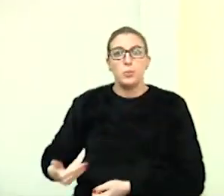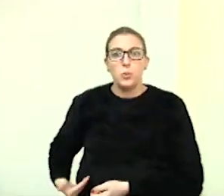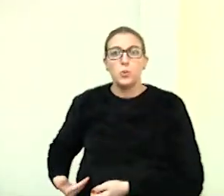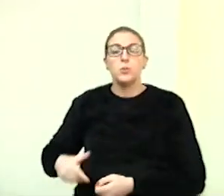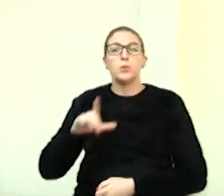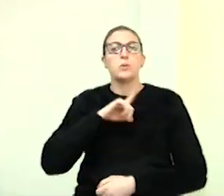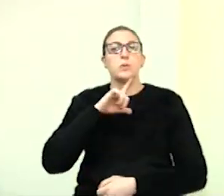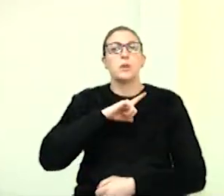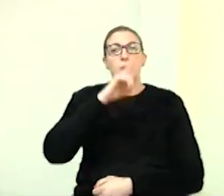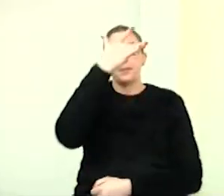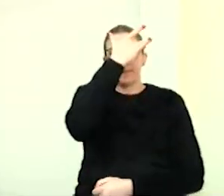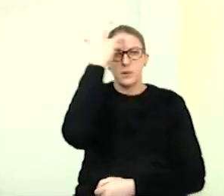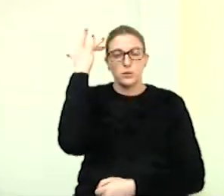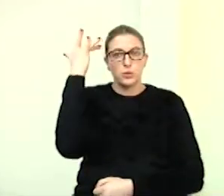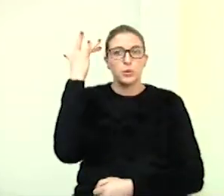tem